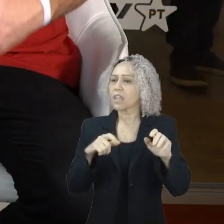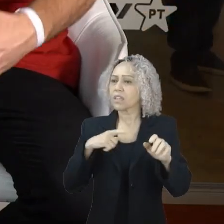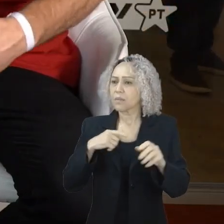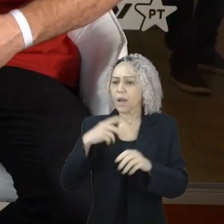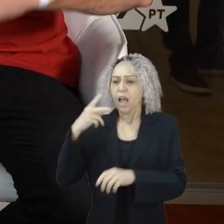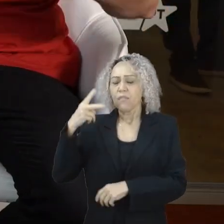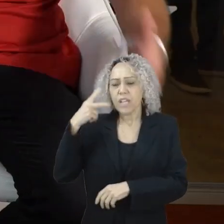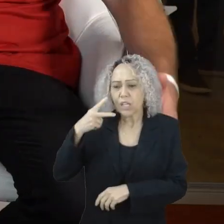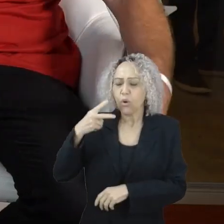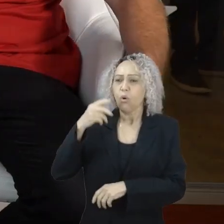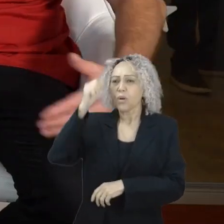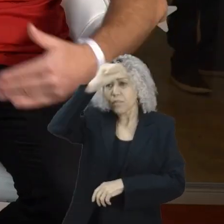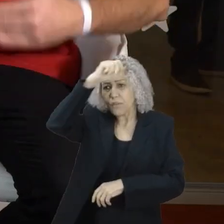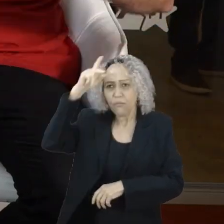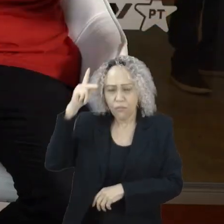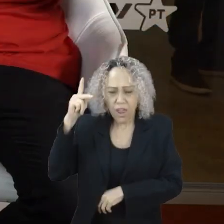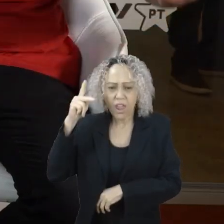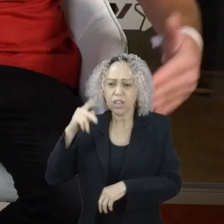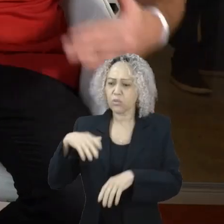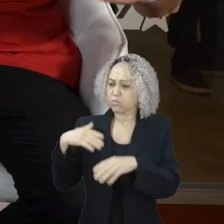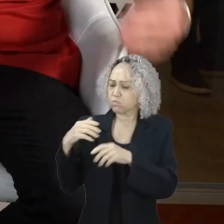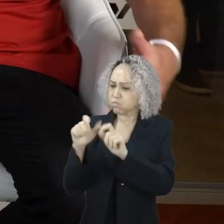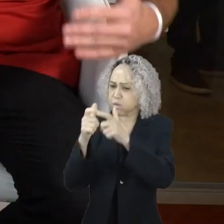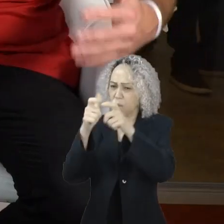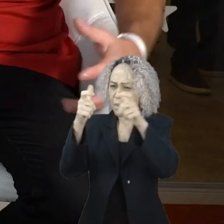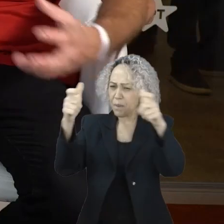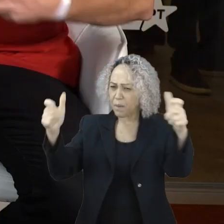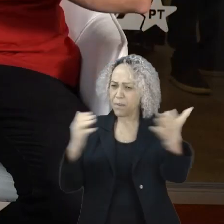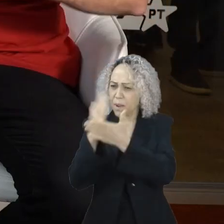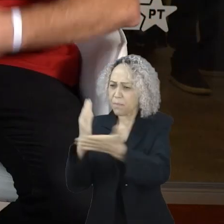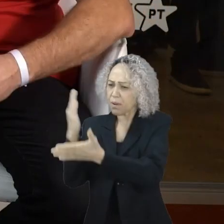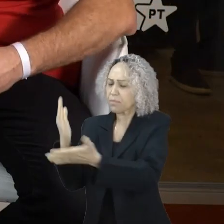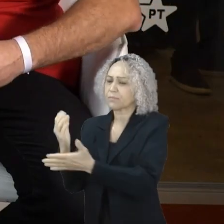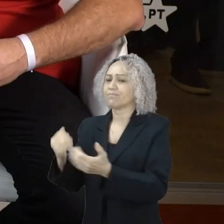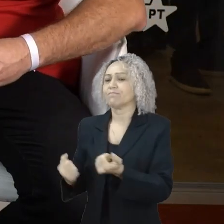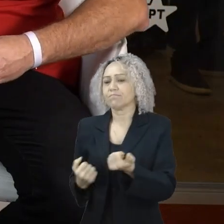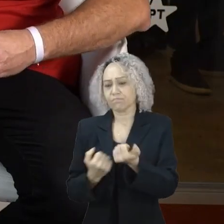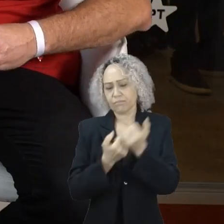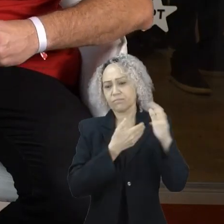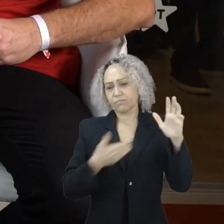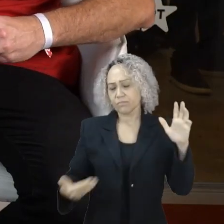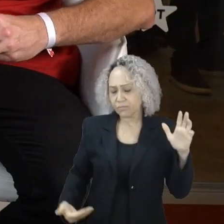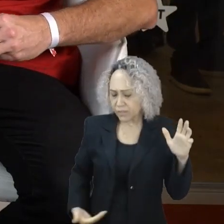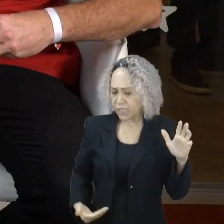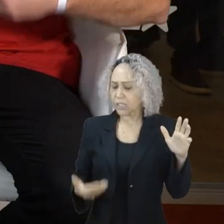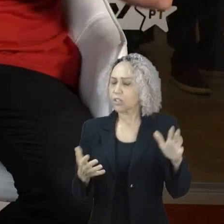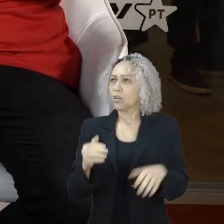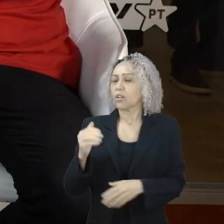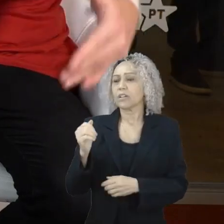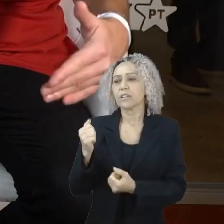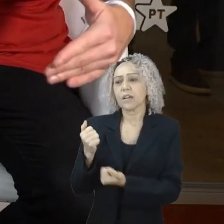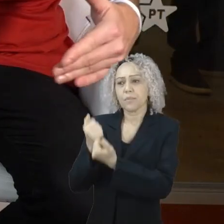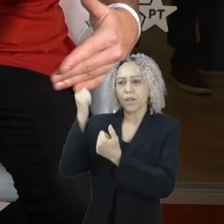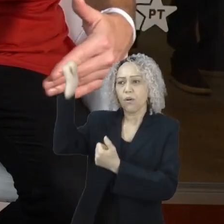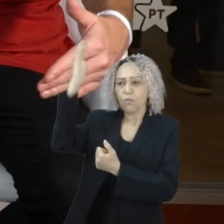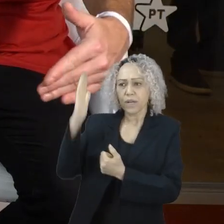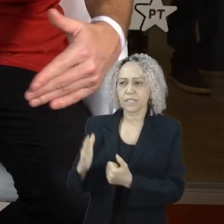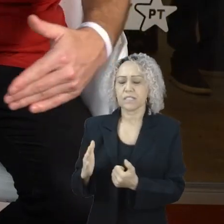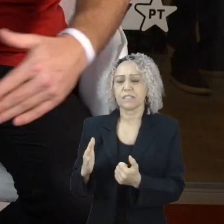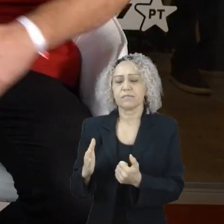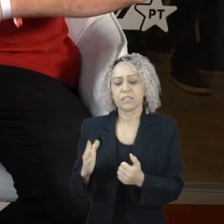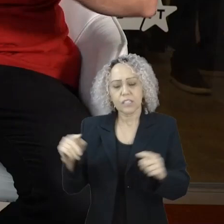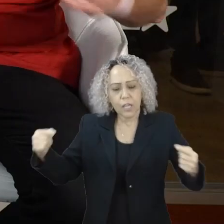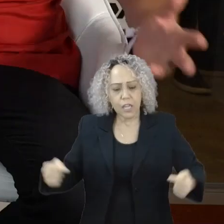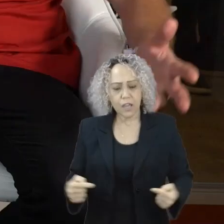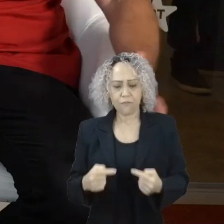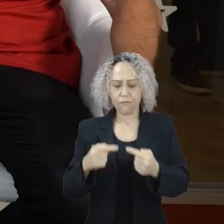buscar em alguns lugares a aliança com pessoas que tenham de fato uma vinculação com o governo do presidente Lula e com o nosso projeto